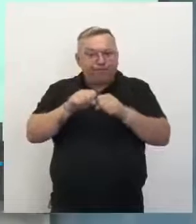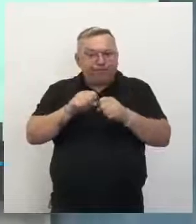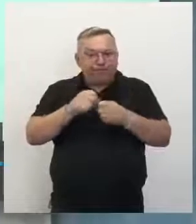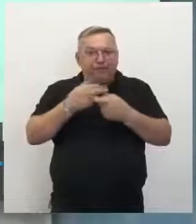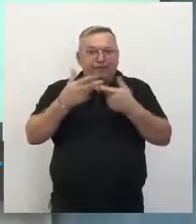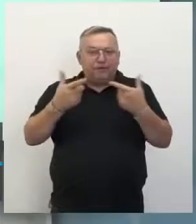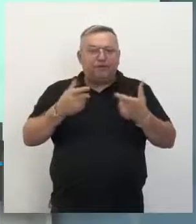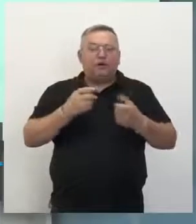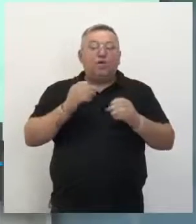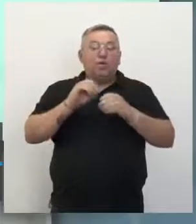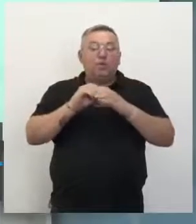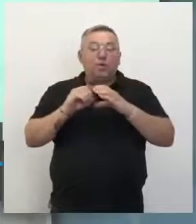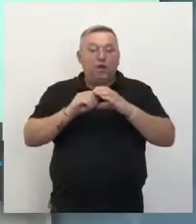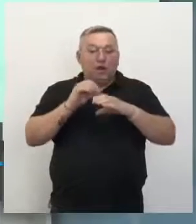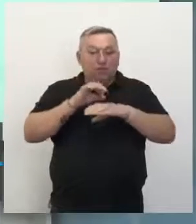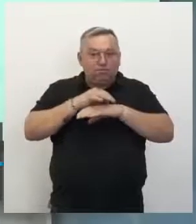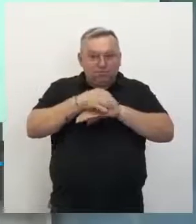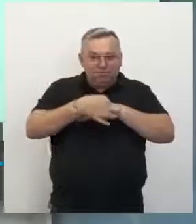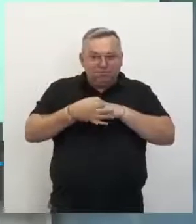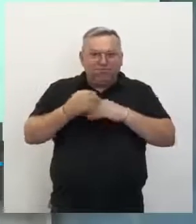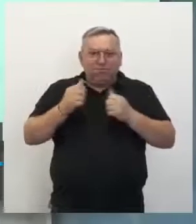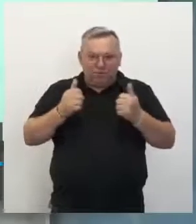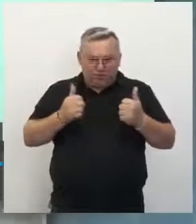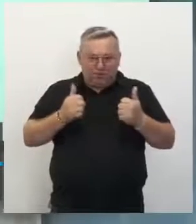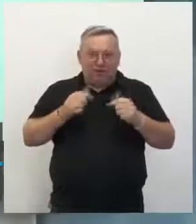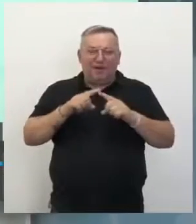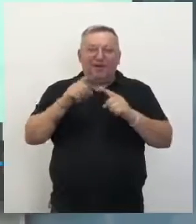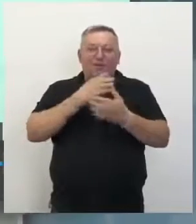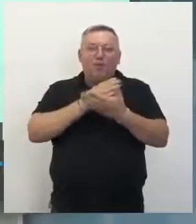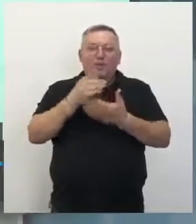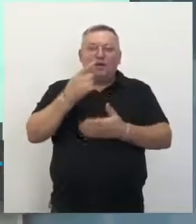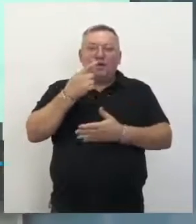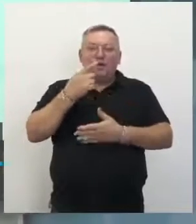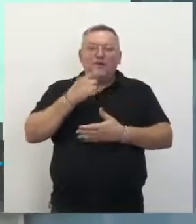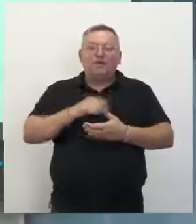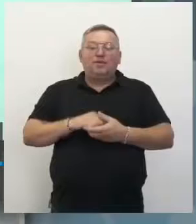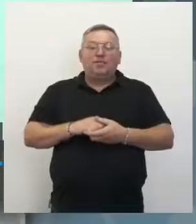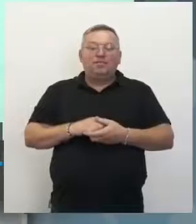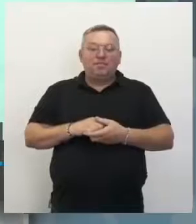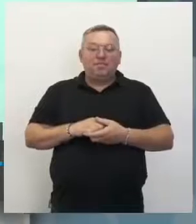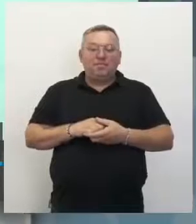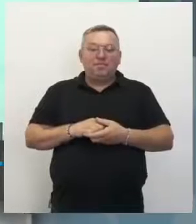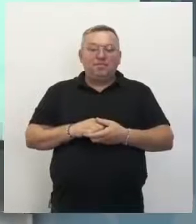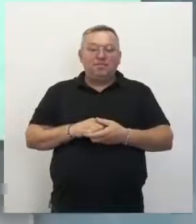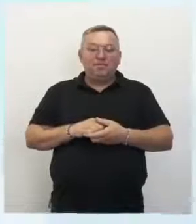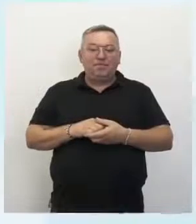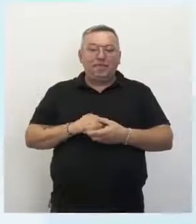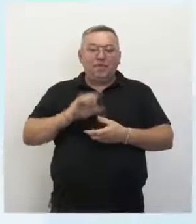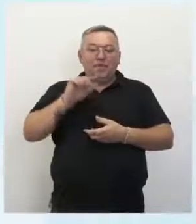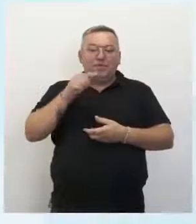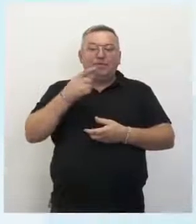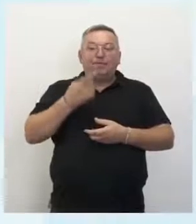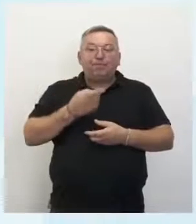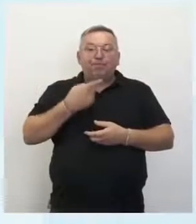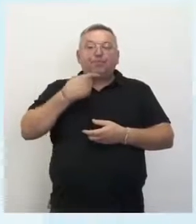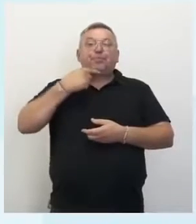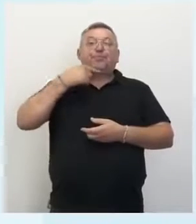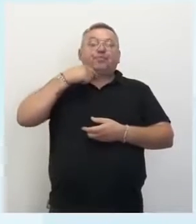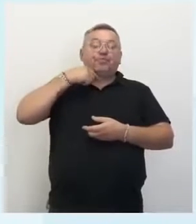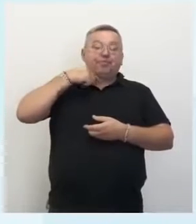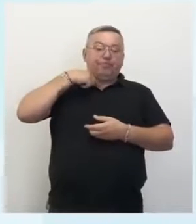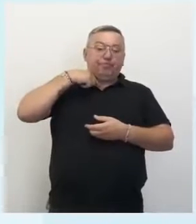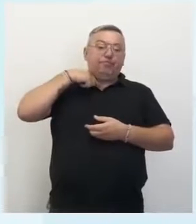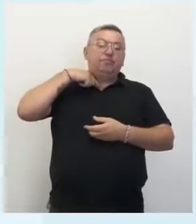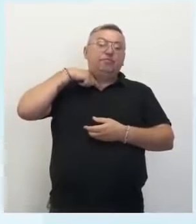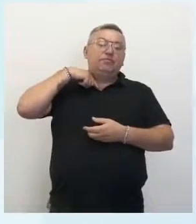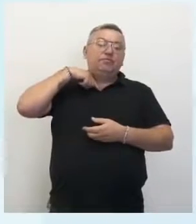quimicamente algumas moléculas. Tudo bem? Então, começa na boca. Muito bem. Aí, ó, você engole, né? E tá